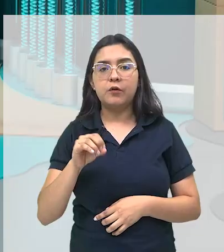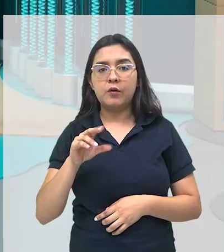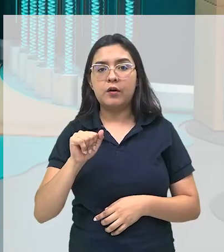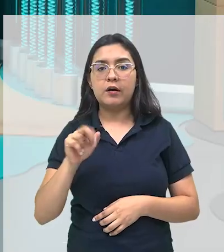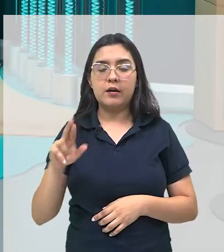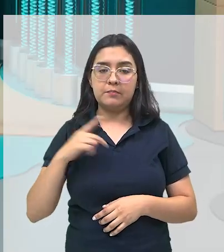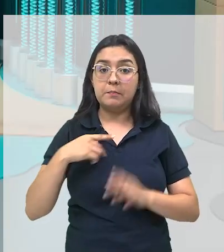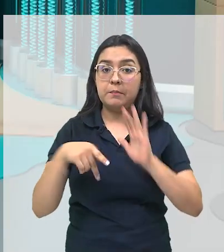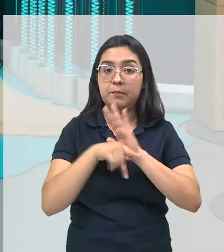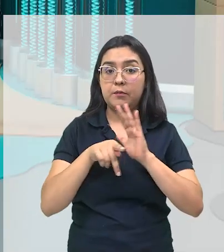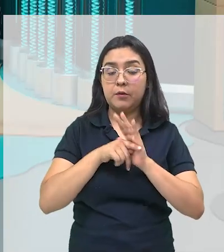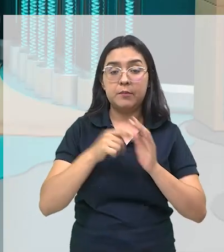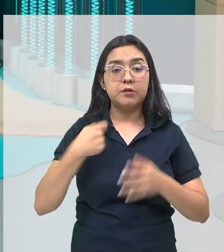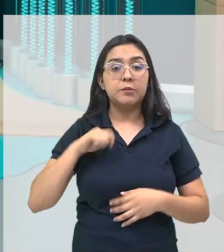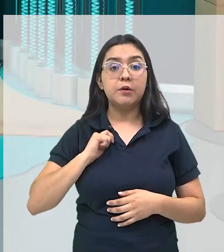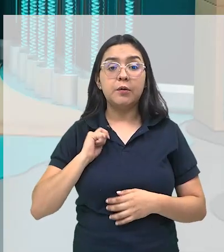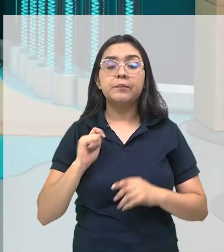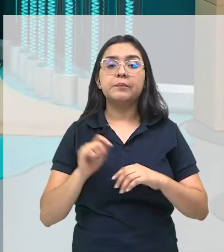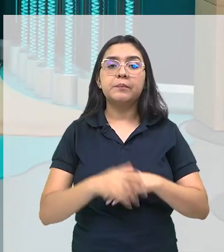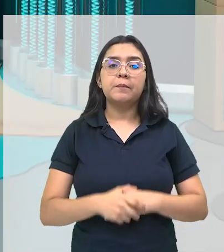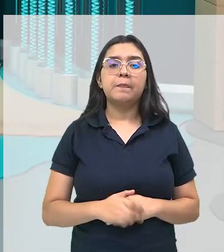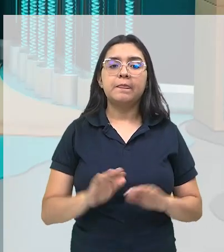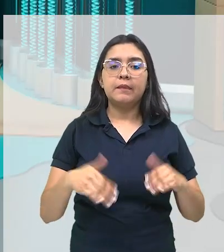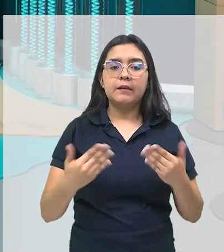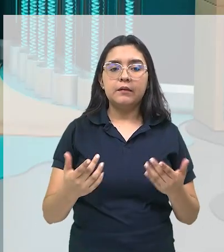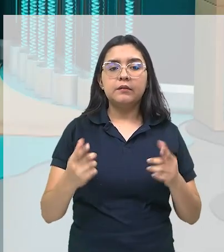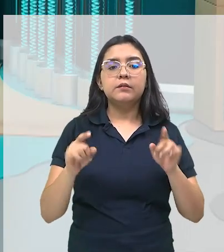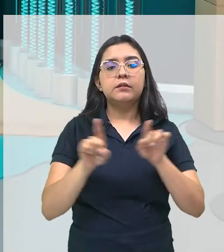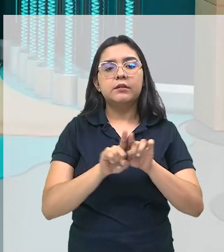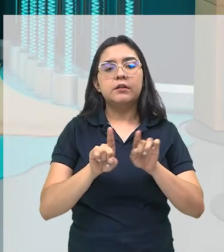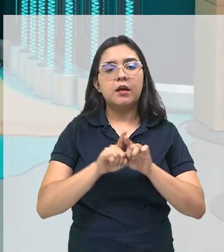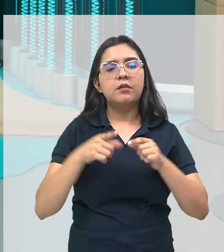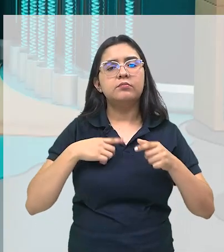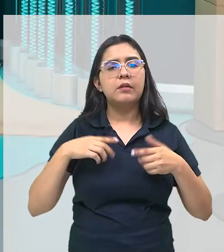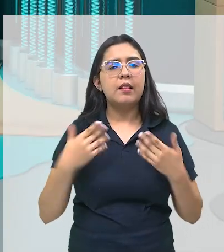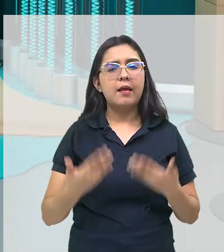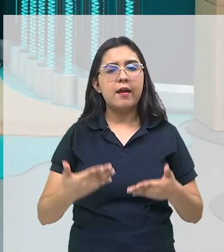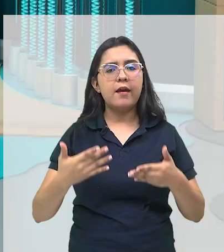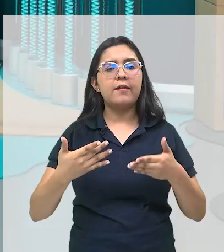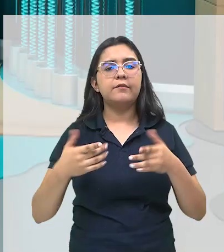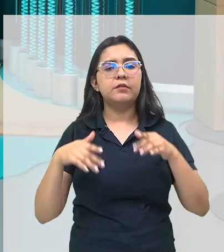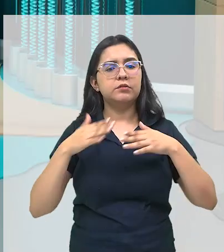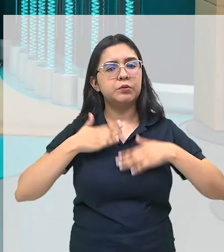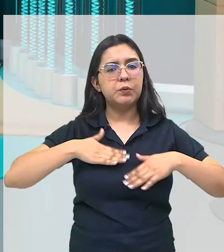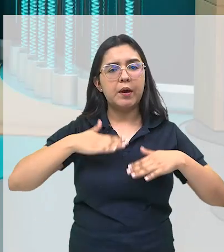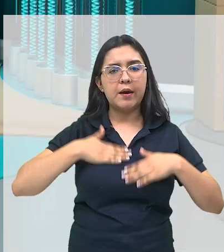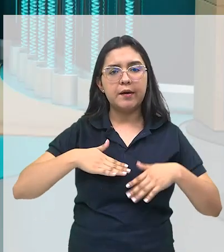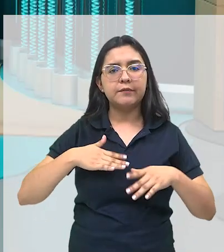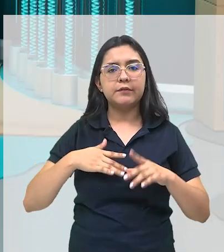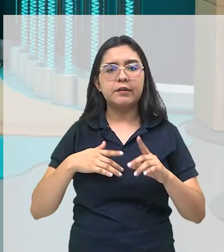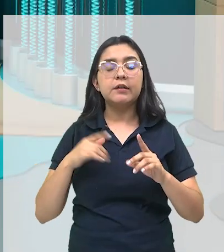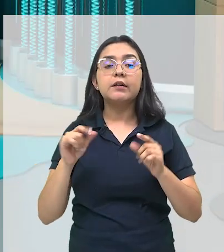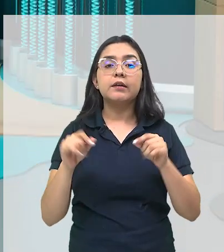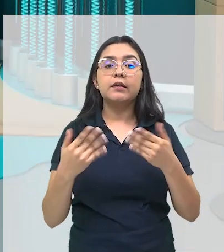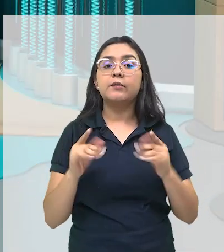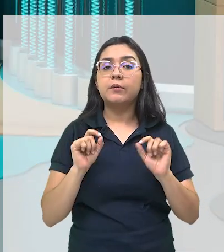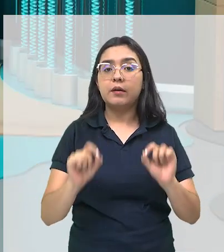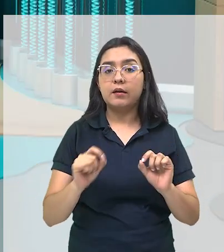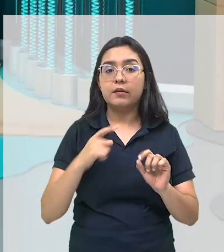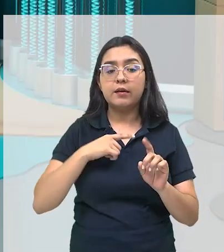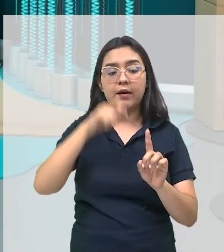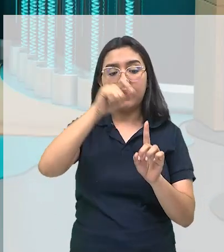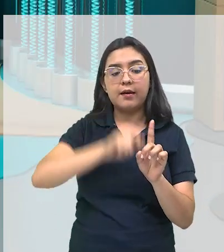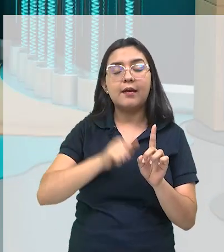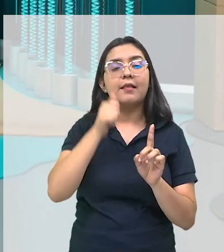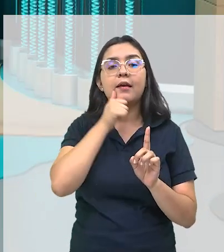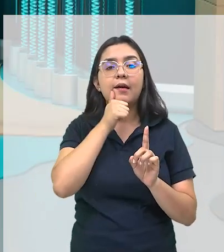espanhol. E aí remete à forma leve e suave que a dama ela